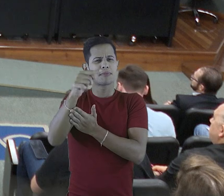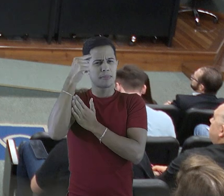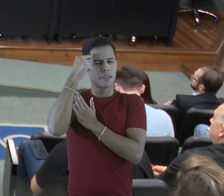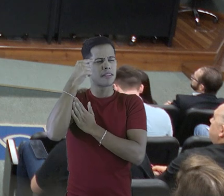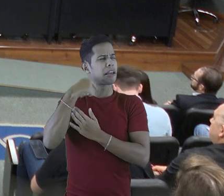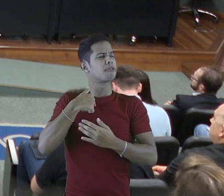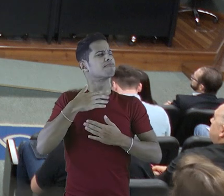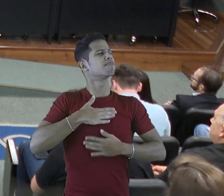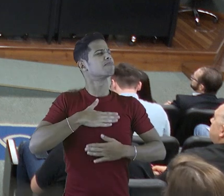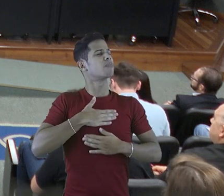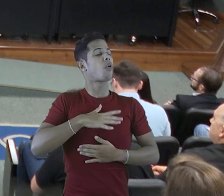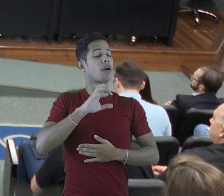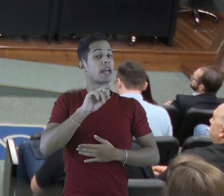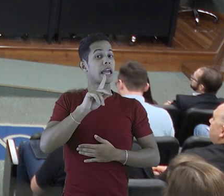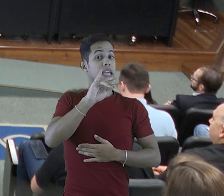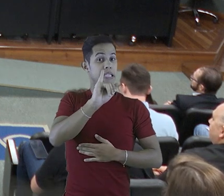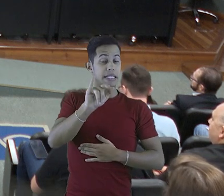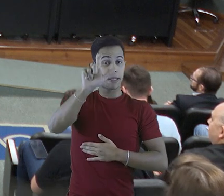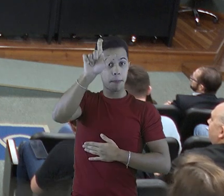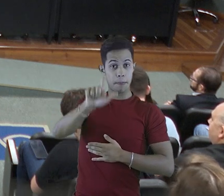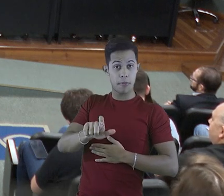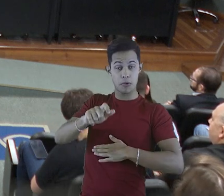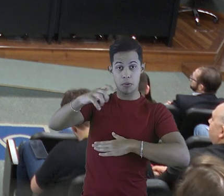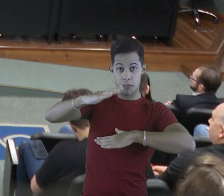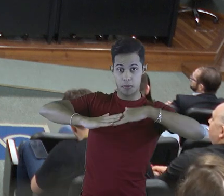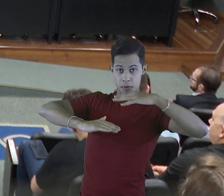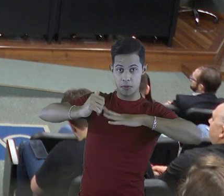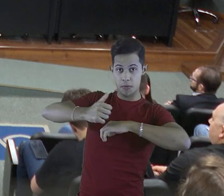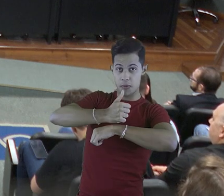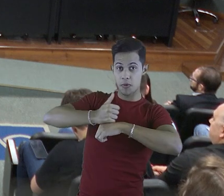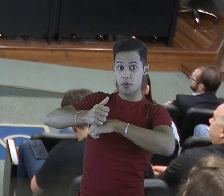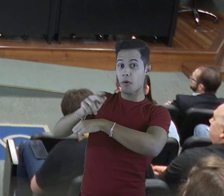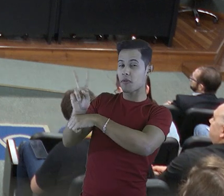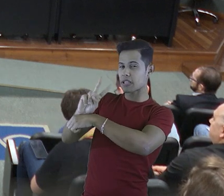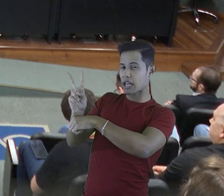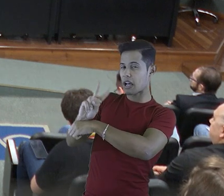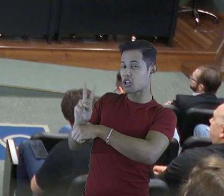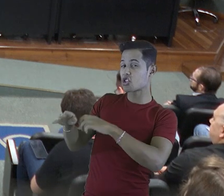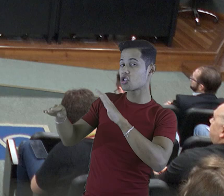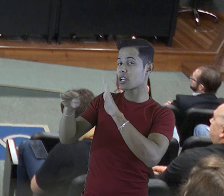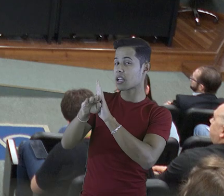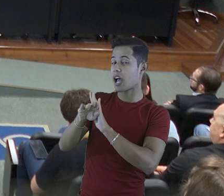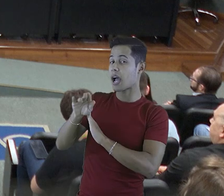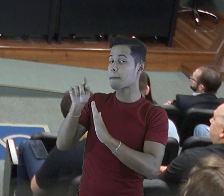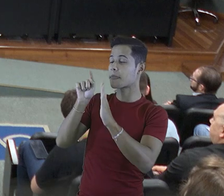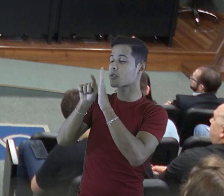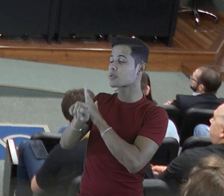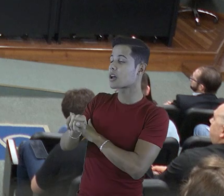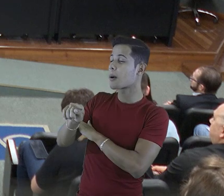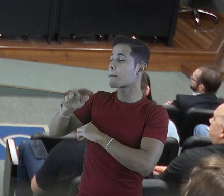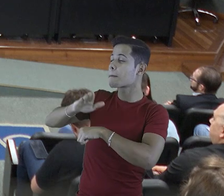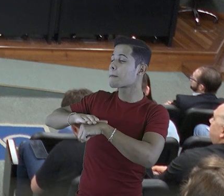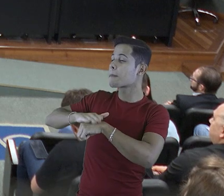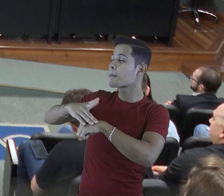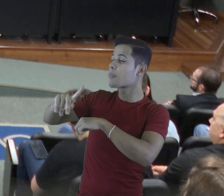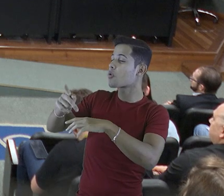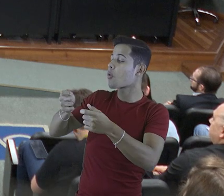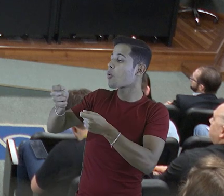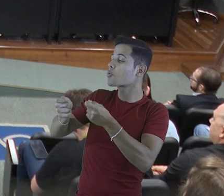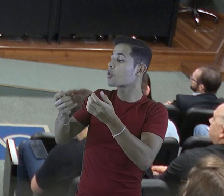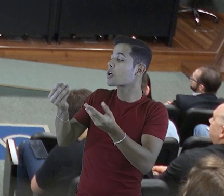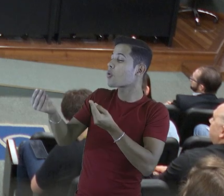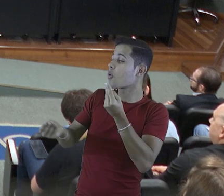Ah, Pironte, então eu estou super tranquila. Tá. Se a fiscalização bater na porta, ela vai dizer, deixa eu ver como é que você controla isso aí.